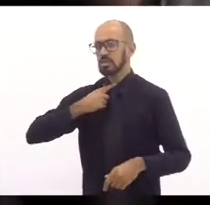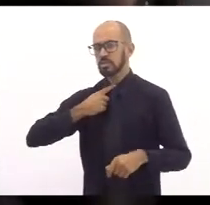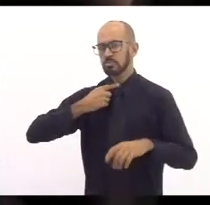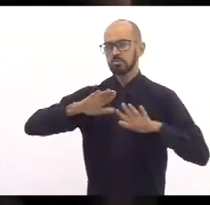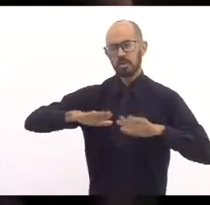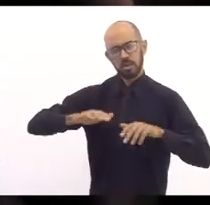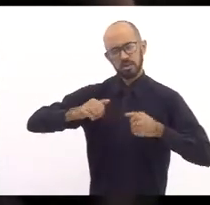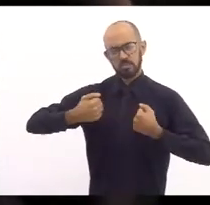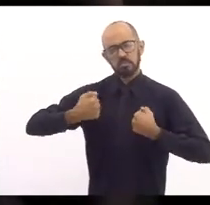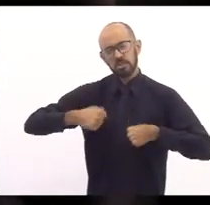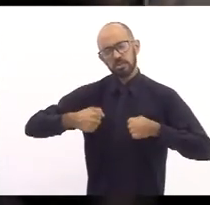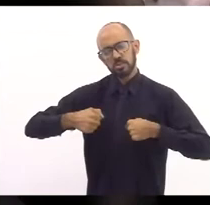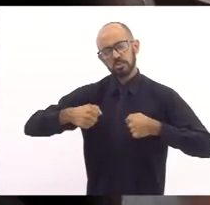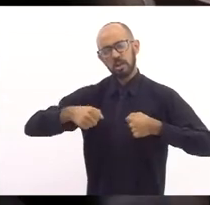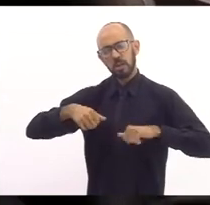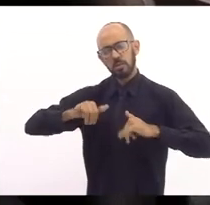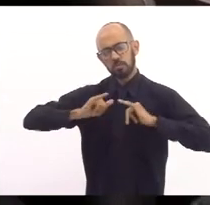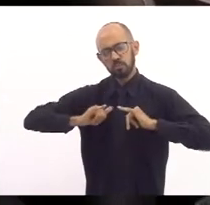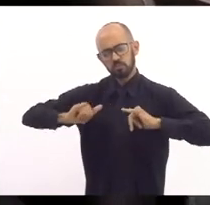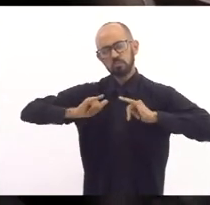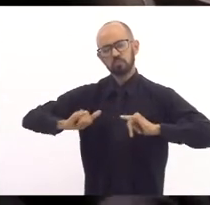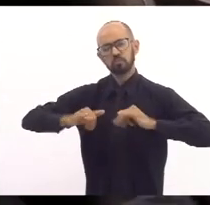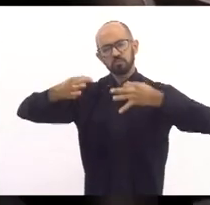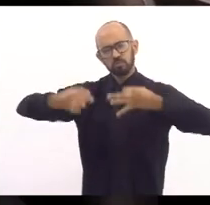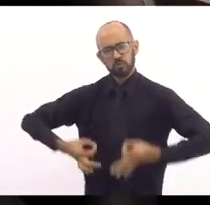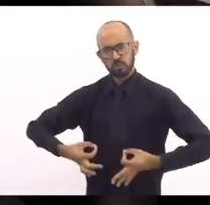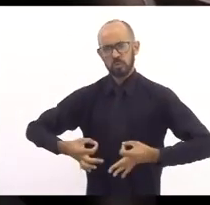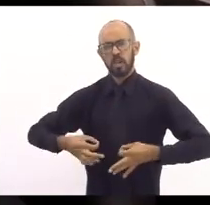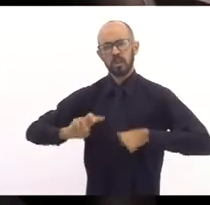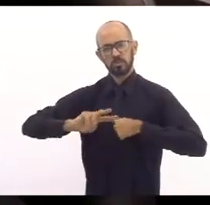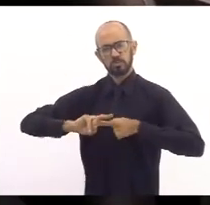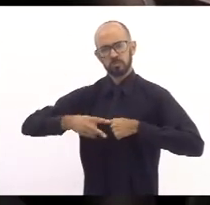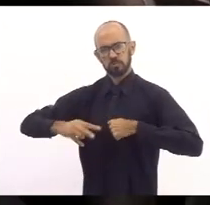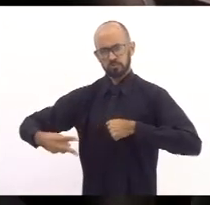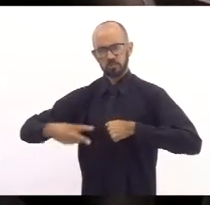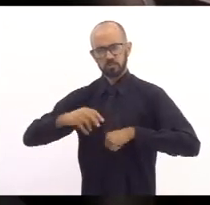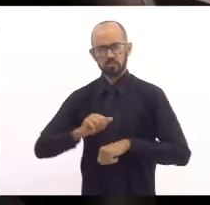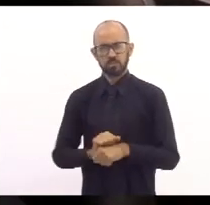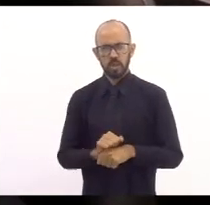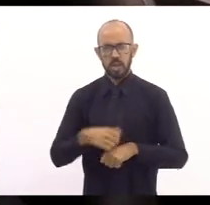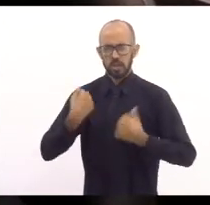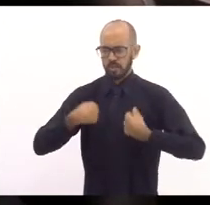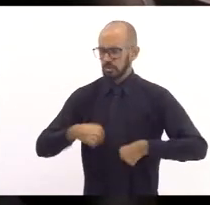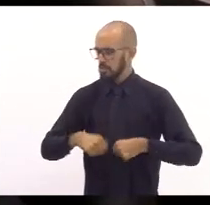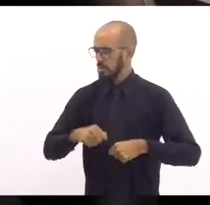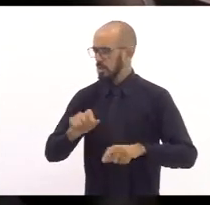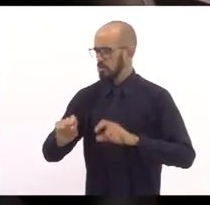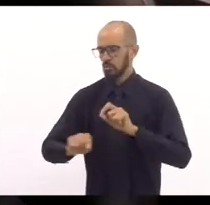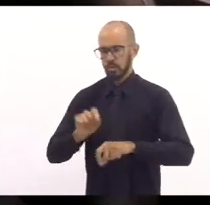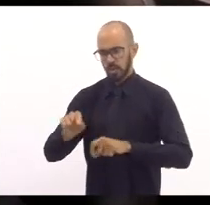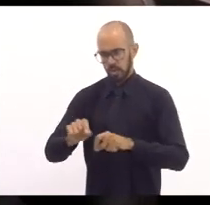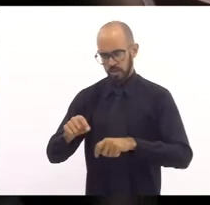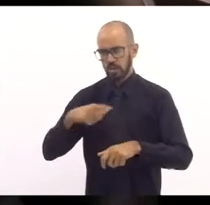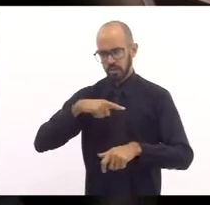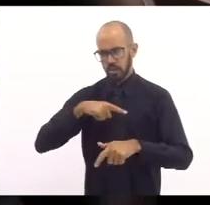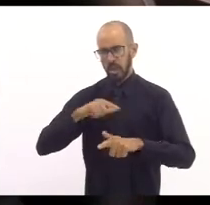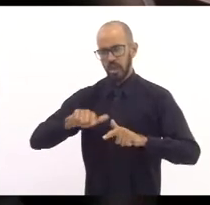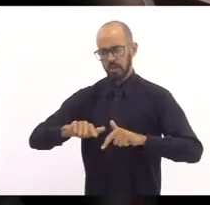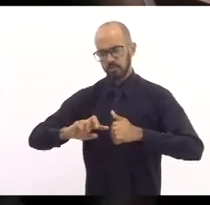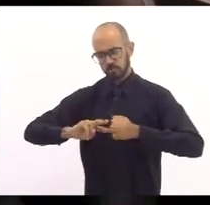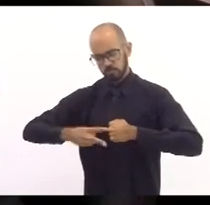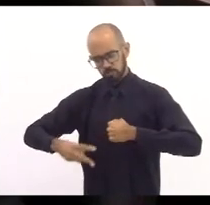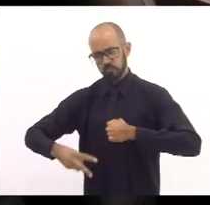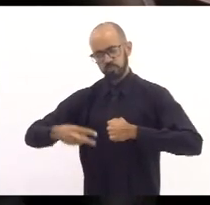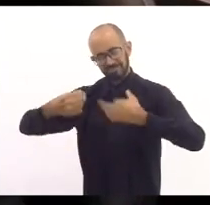medidas precisam repercutir de maneira efetiva, concreta. A mensagem, a necessidade é de que haja resultado concreto nas